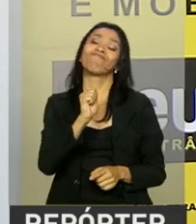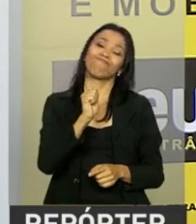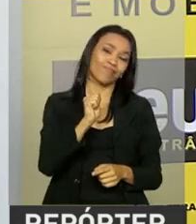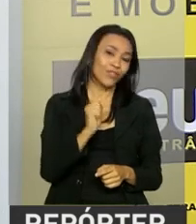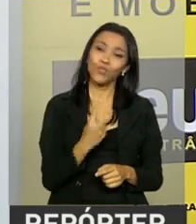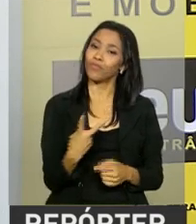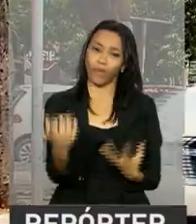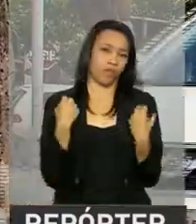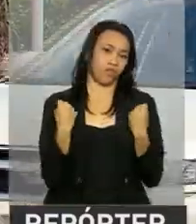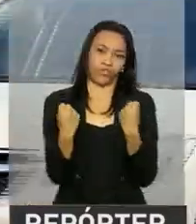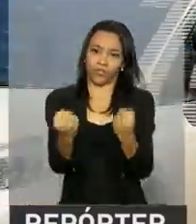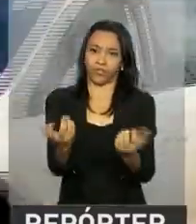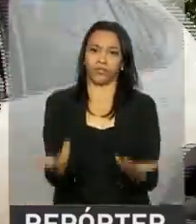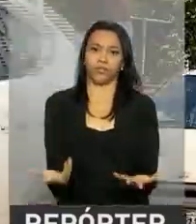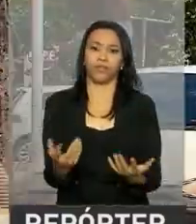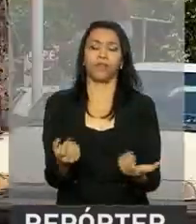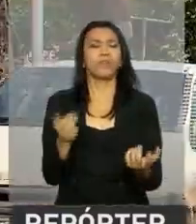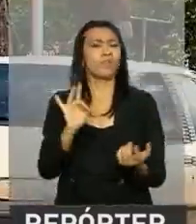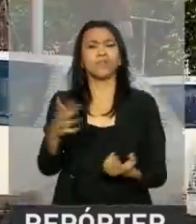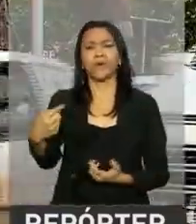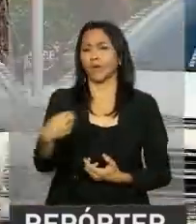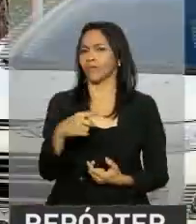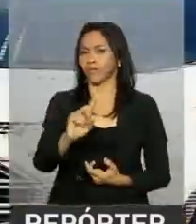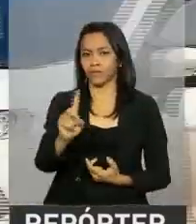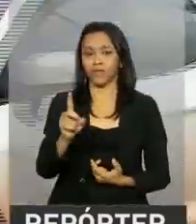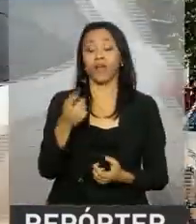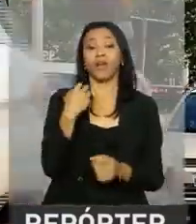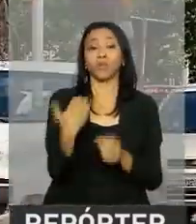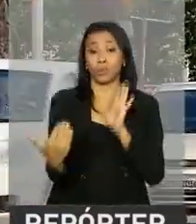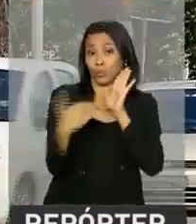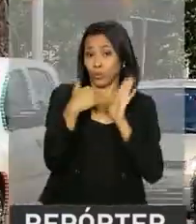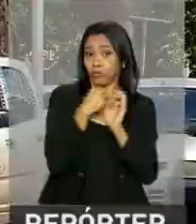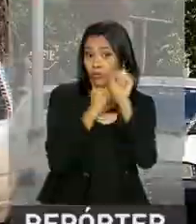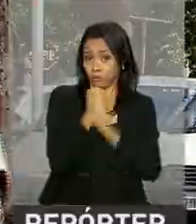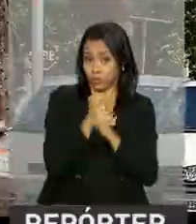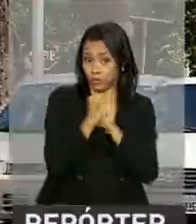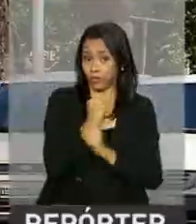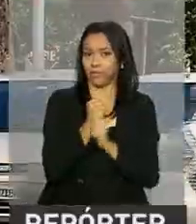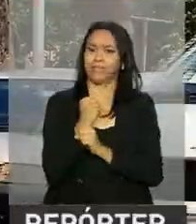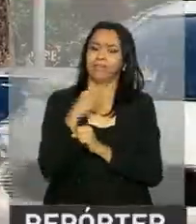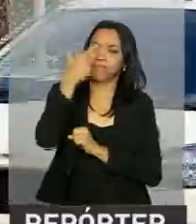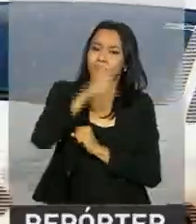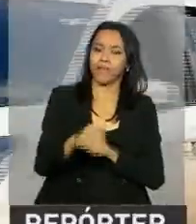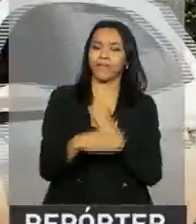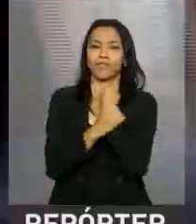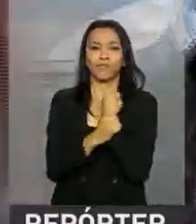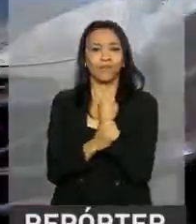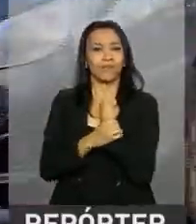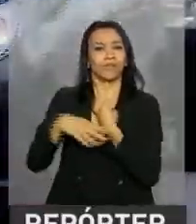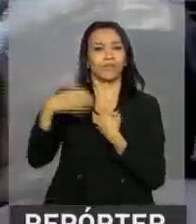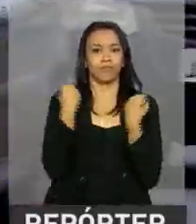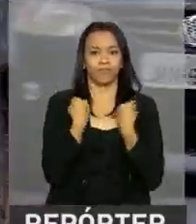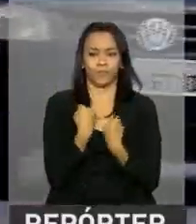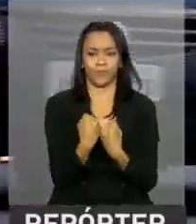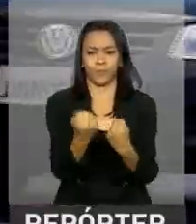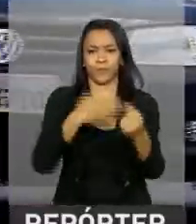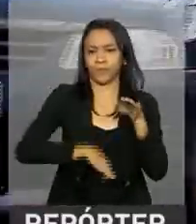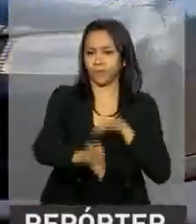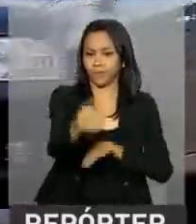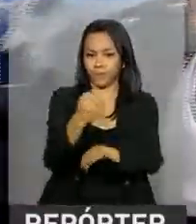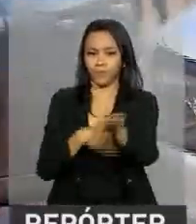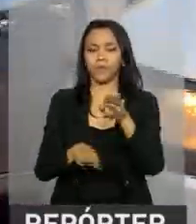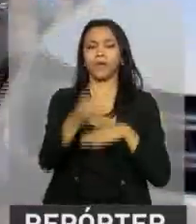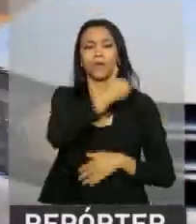não vai para a direção. E não é só isso. Nos últimos anos, para garantir mais segurança no trânsito, o governo também